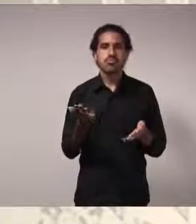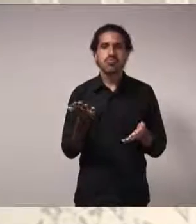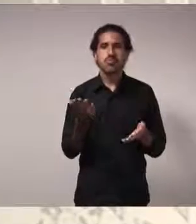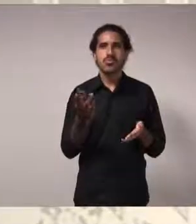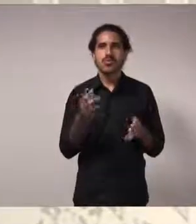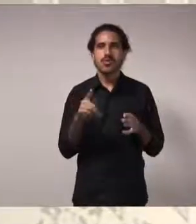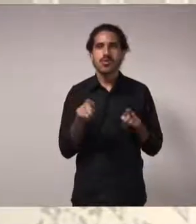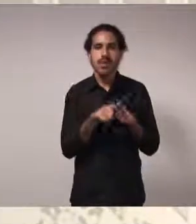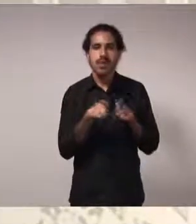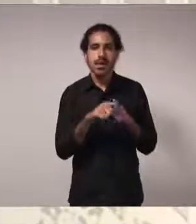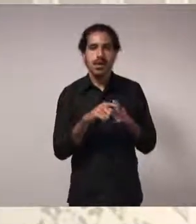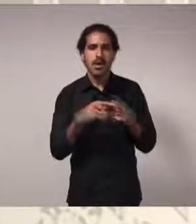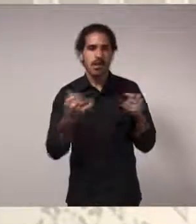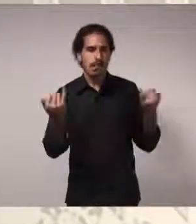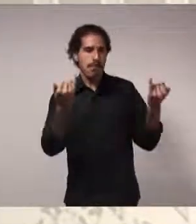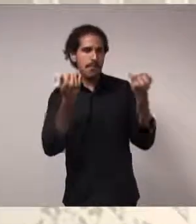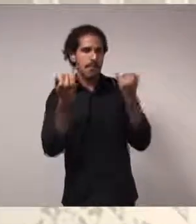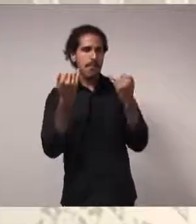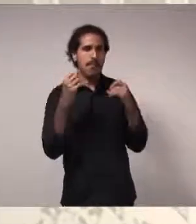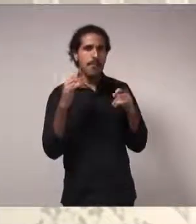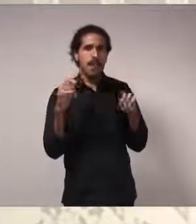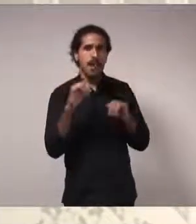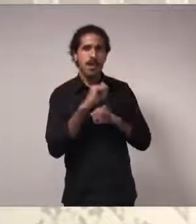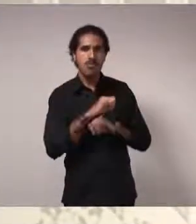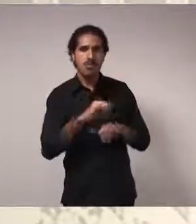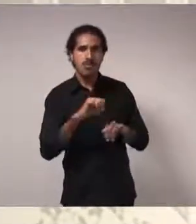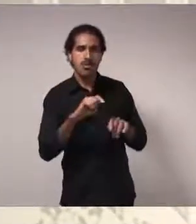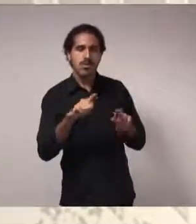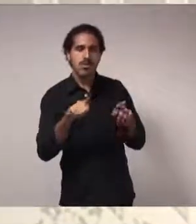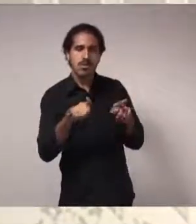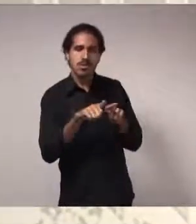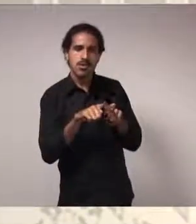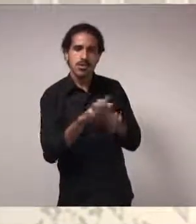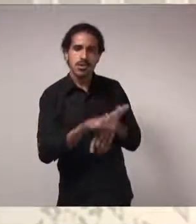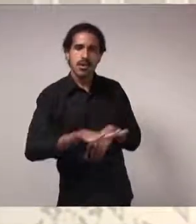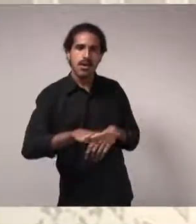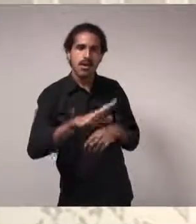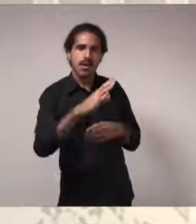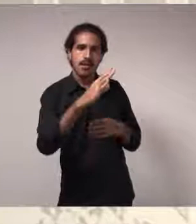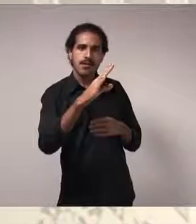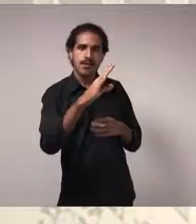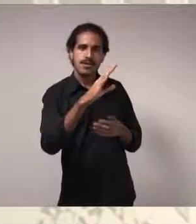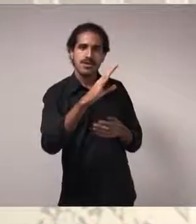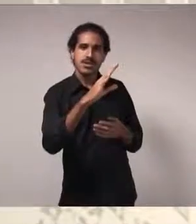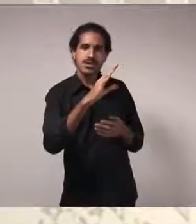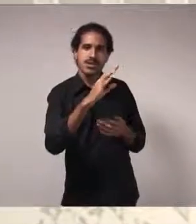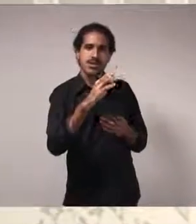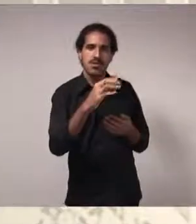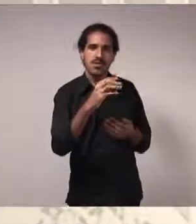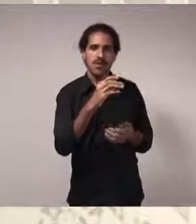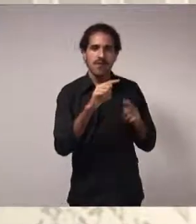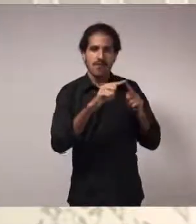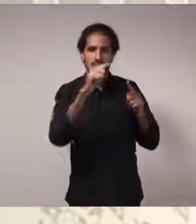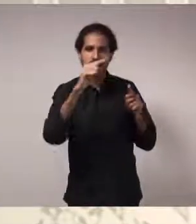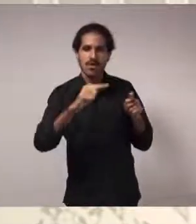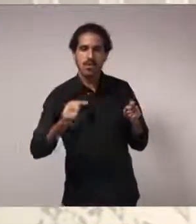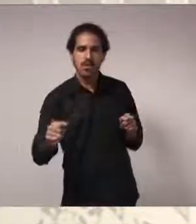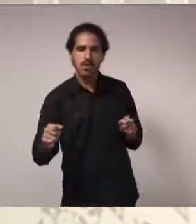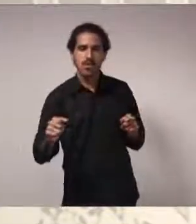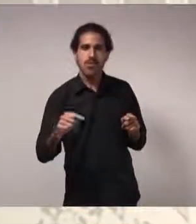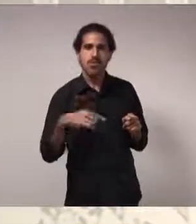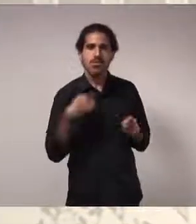da popularização e da redução do custo dos inversores de frequência, então a gente consegue esse ganho